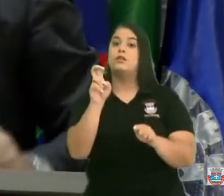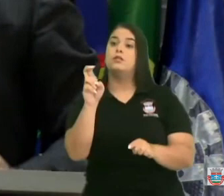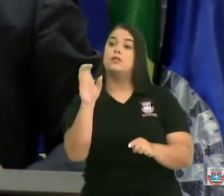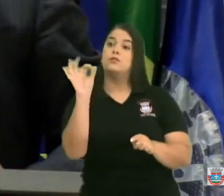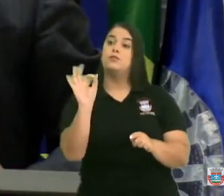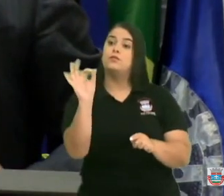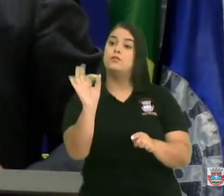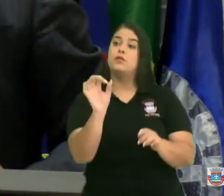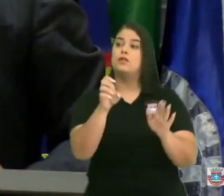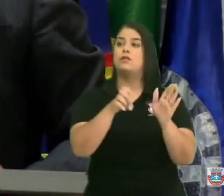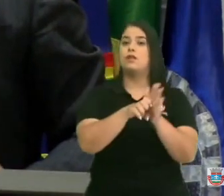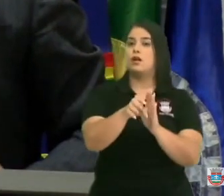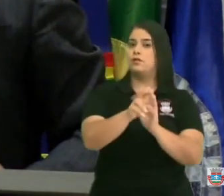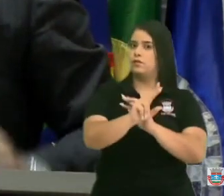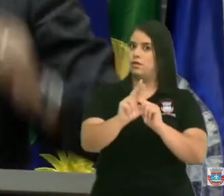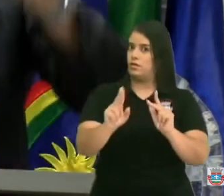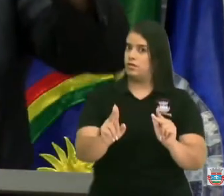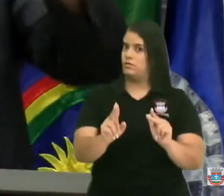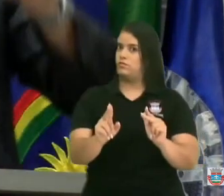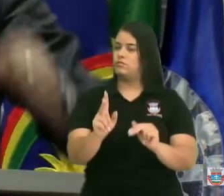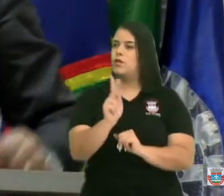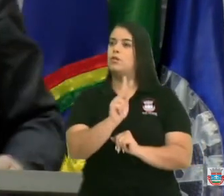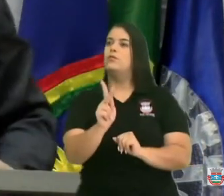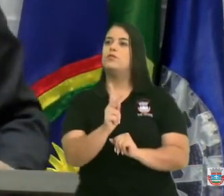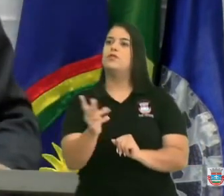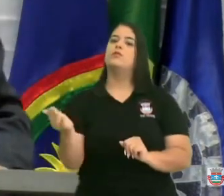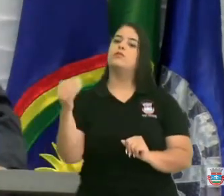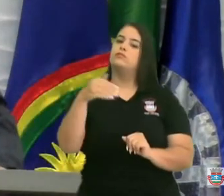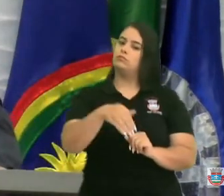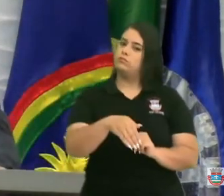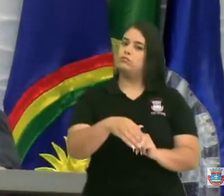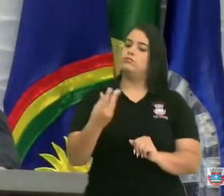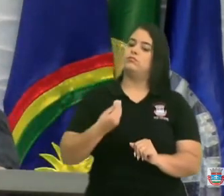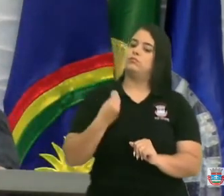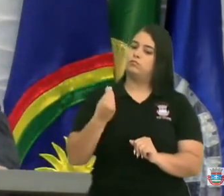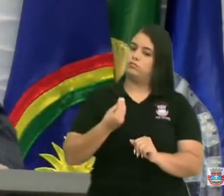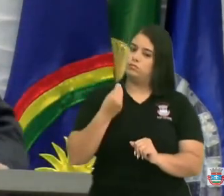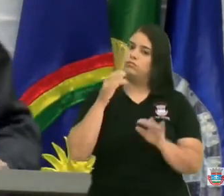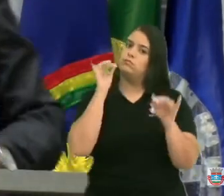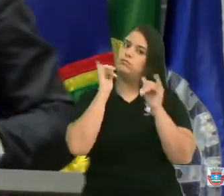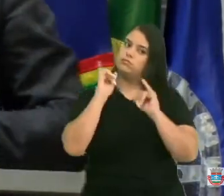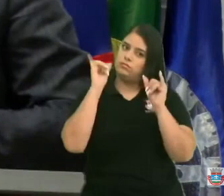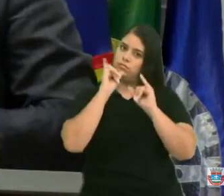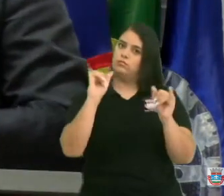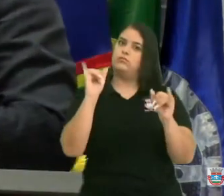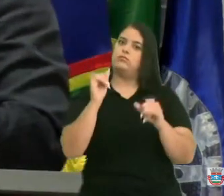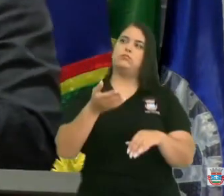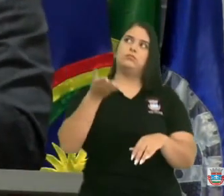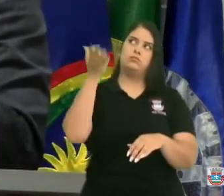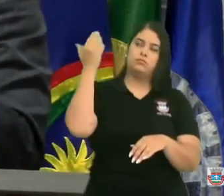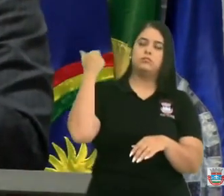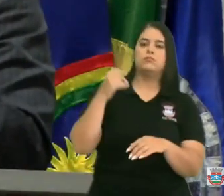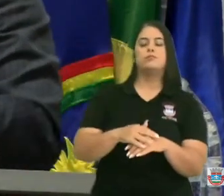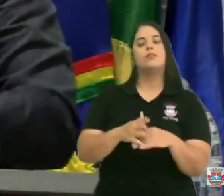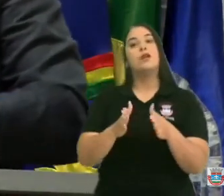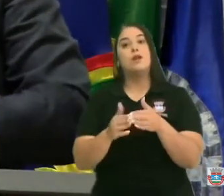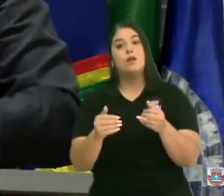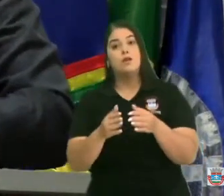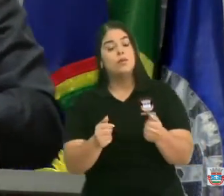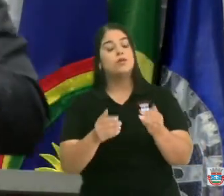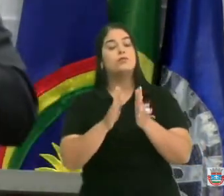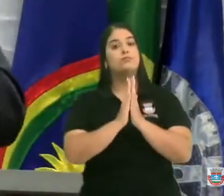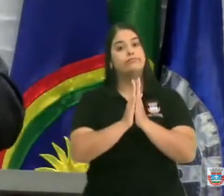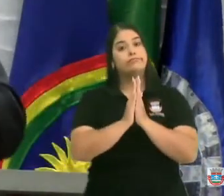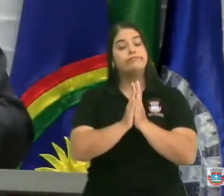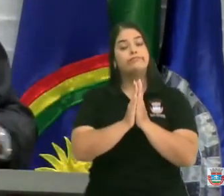aqui. Os professores estavam aqui quando eu disse isso. Certo? Então, eu peço encarecidamente